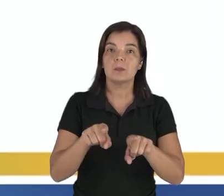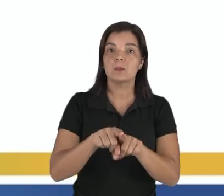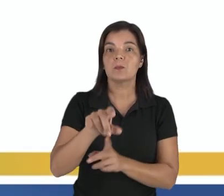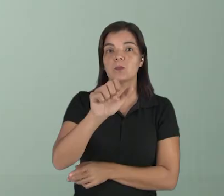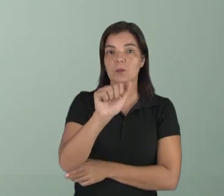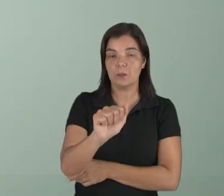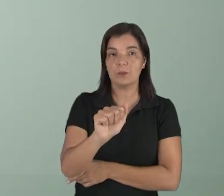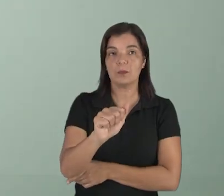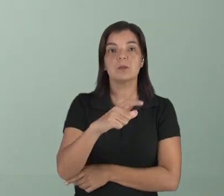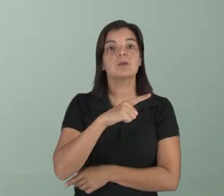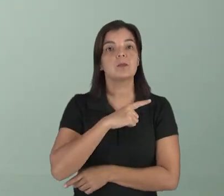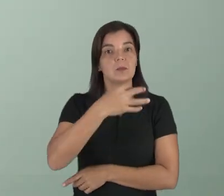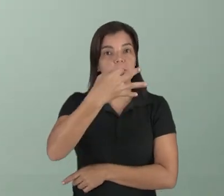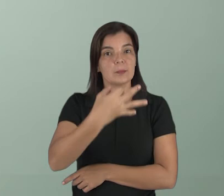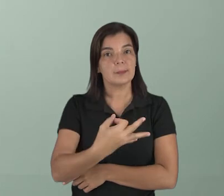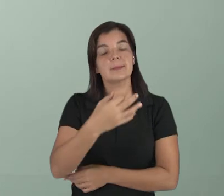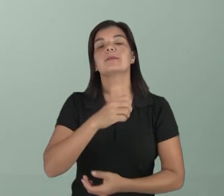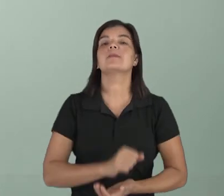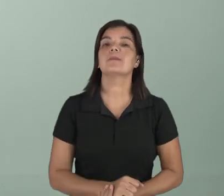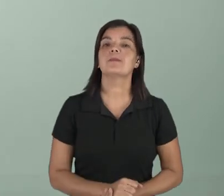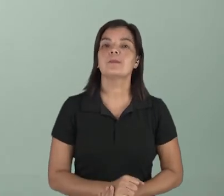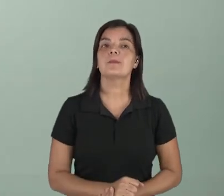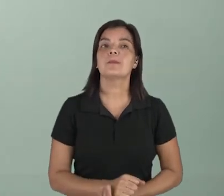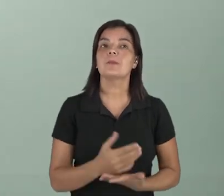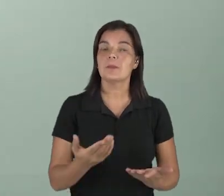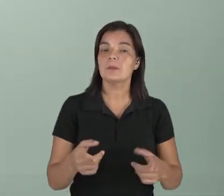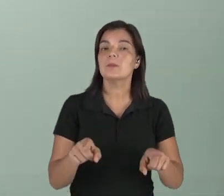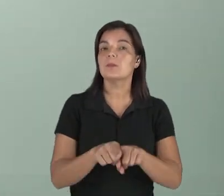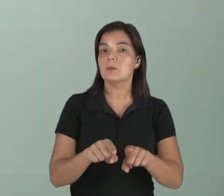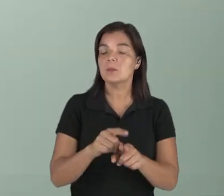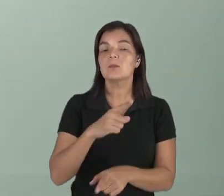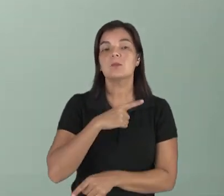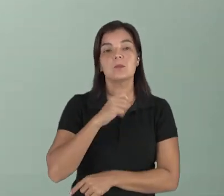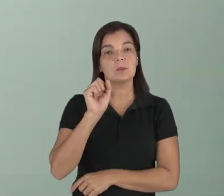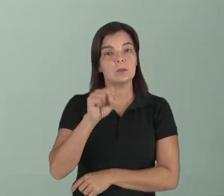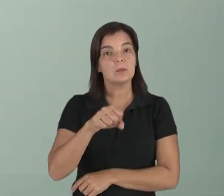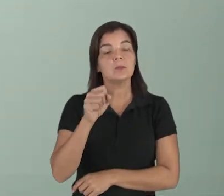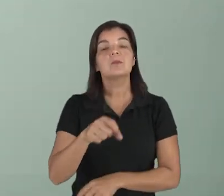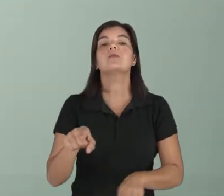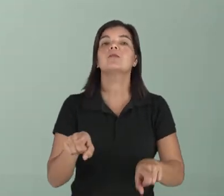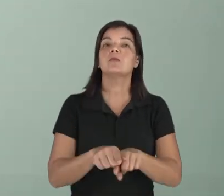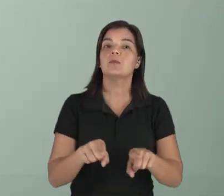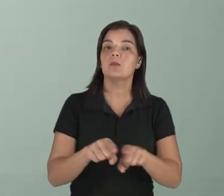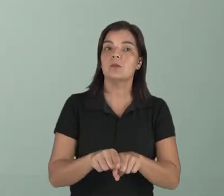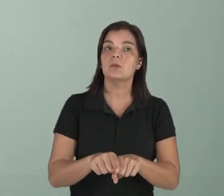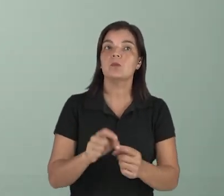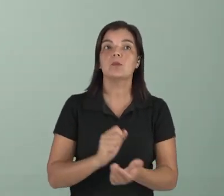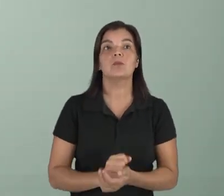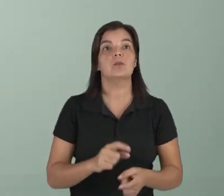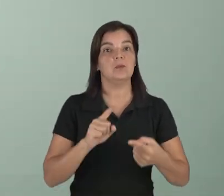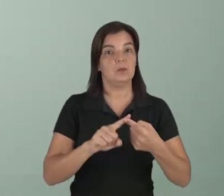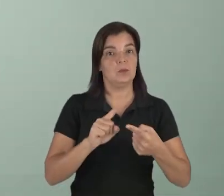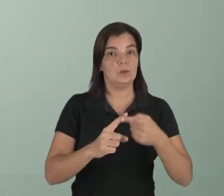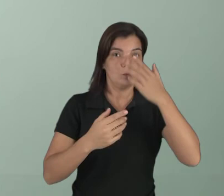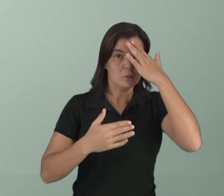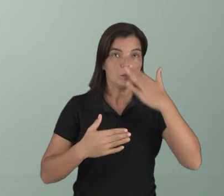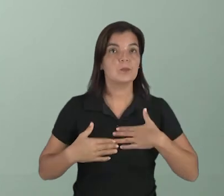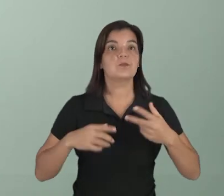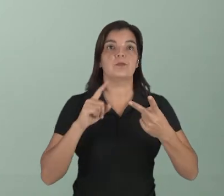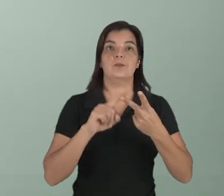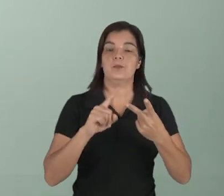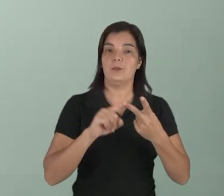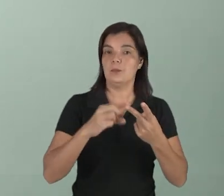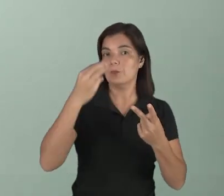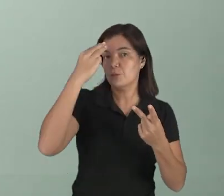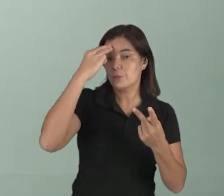A, está correta, né? Que a gente tem que ter esses vários aspectos, que é condicionamento